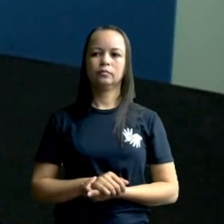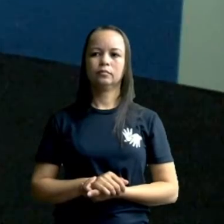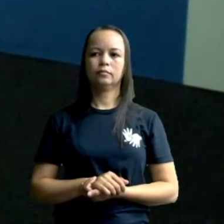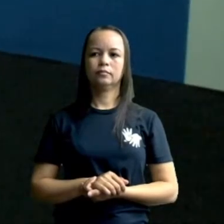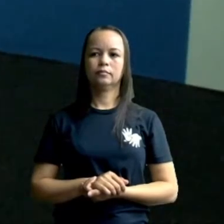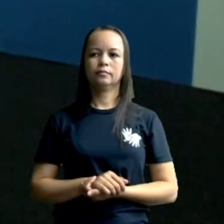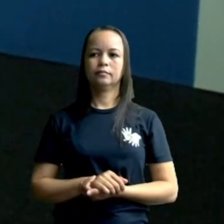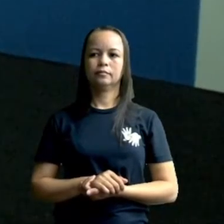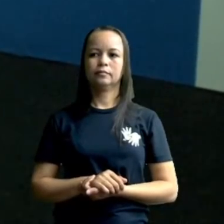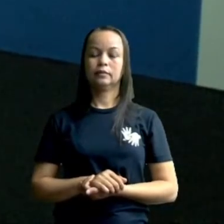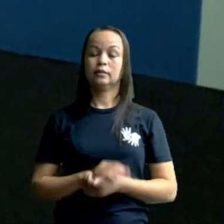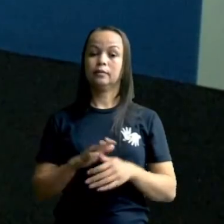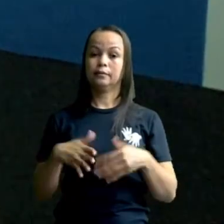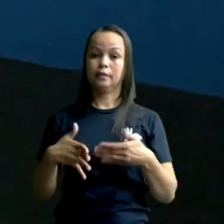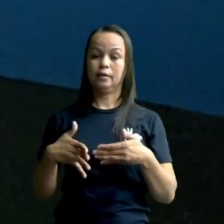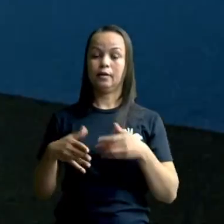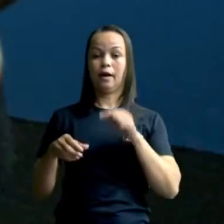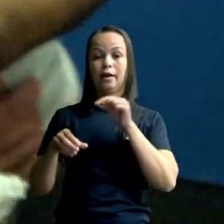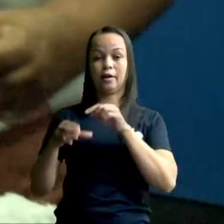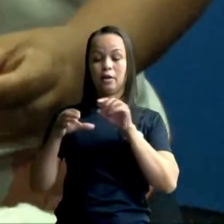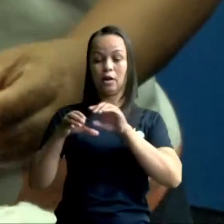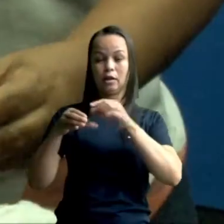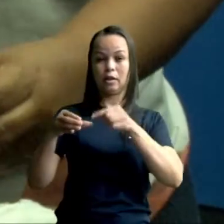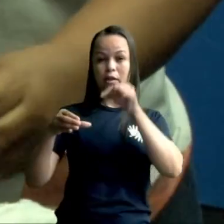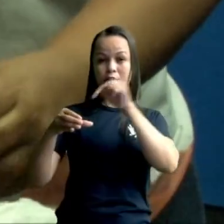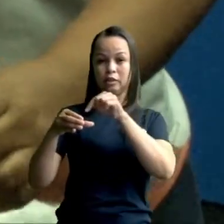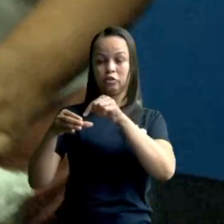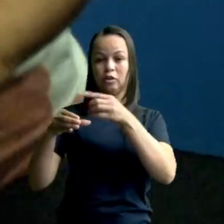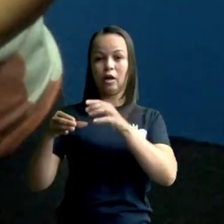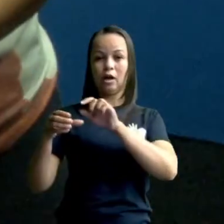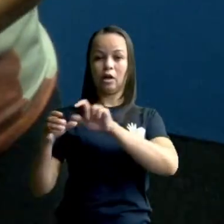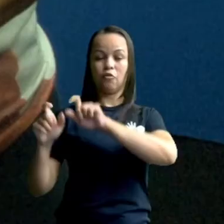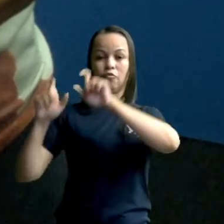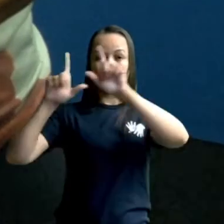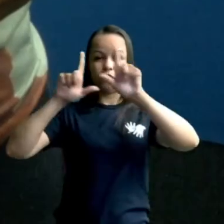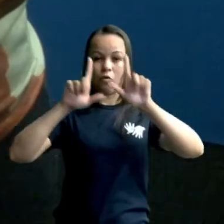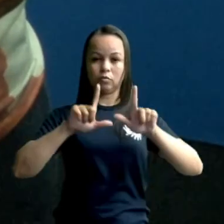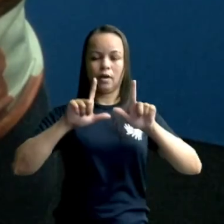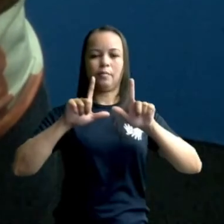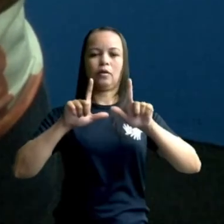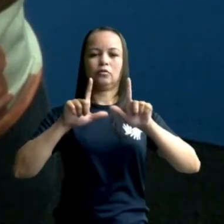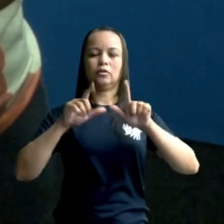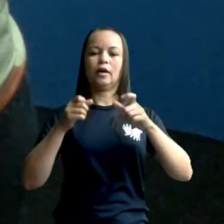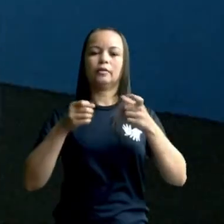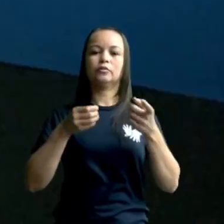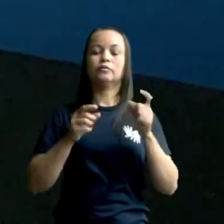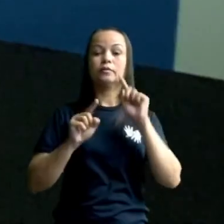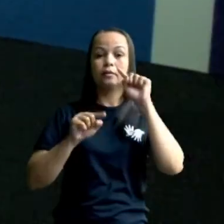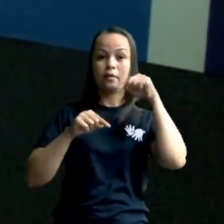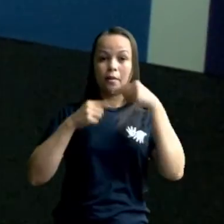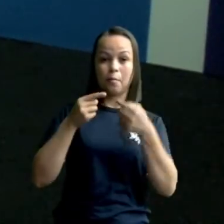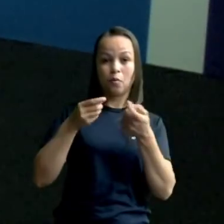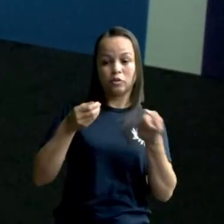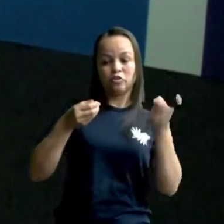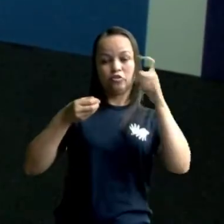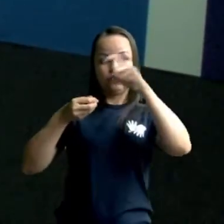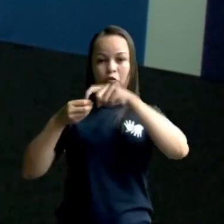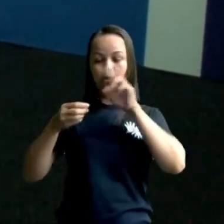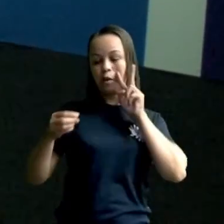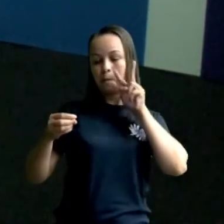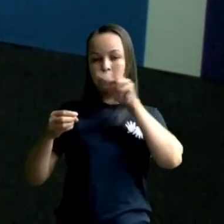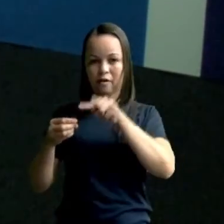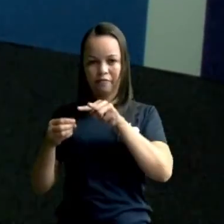E aí, a gente vai deixar, e eu vou voltar para os slides, depois nós vamos retornar para ver qual